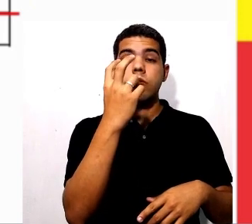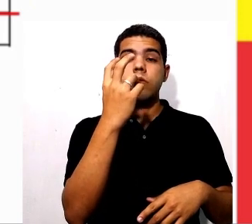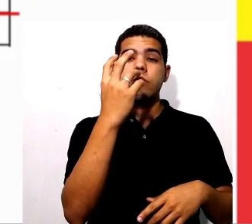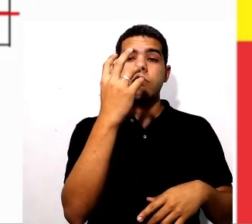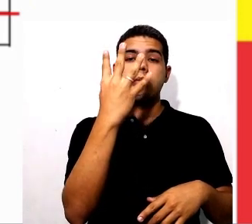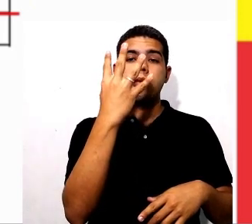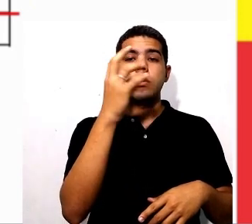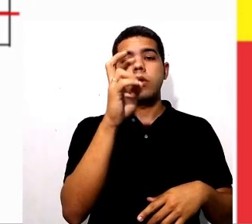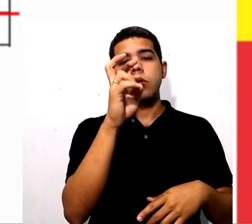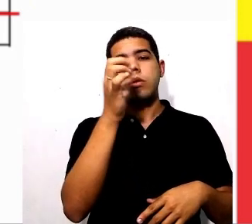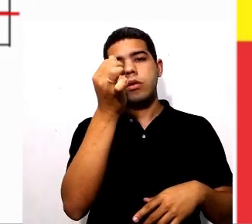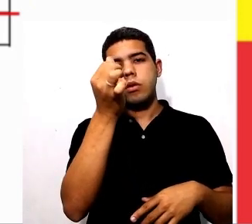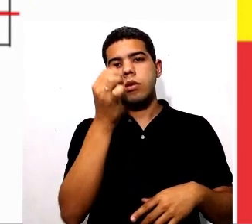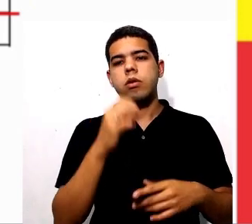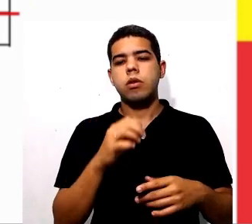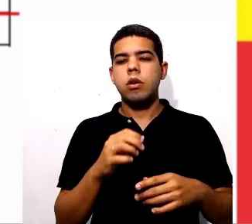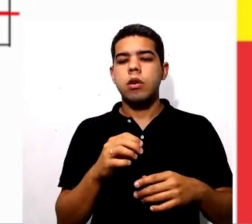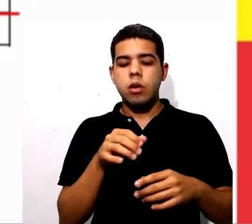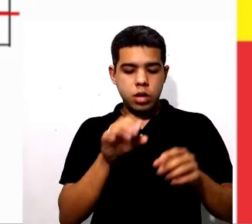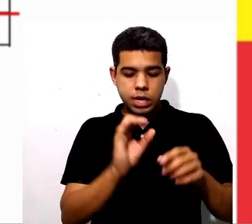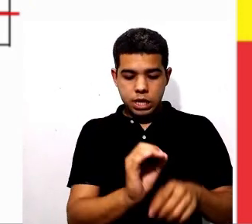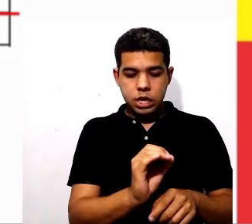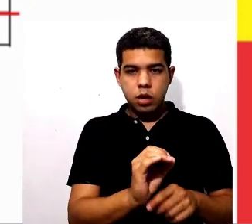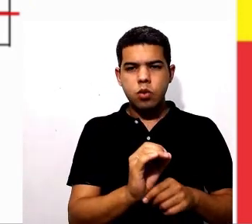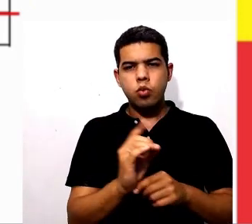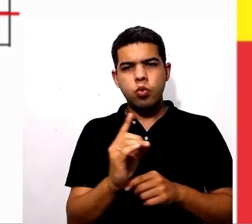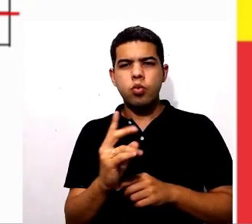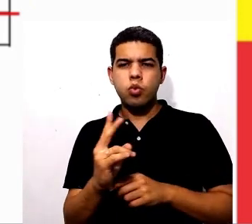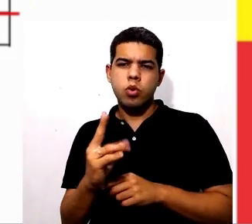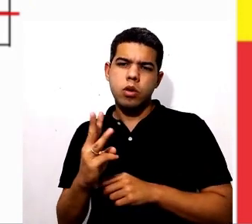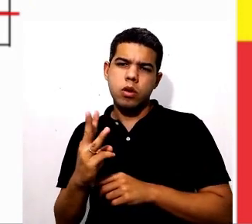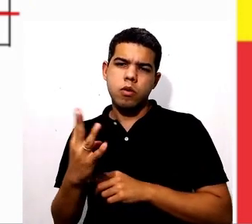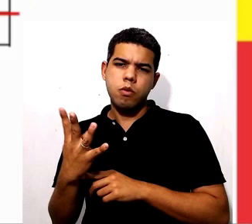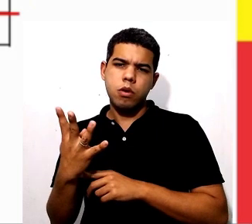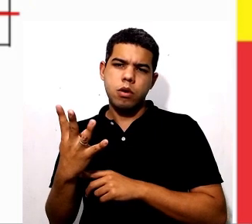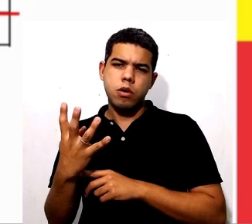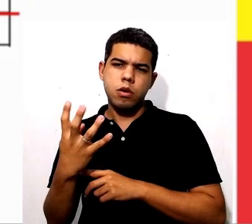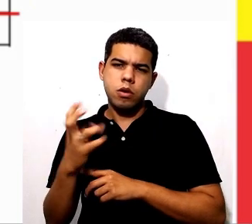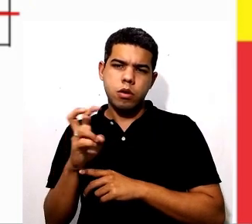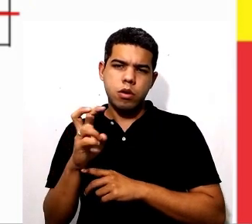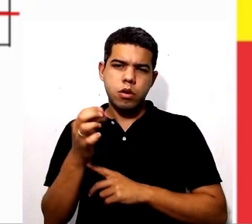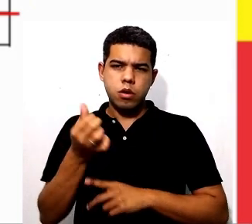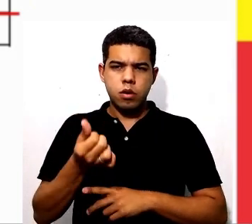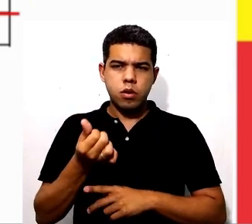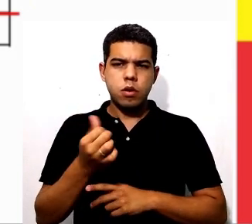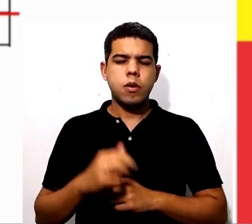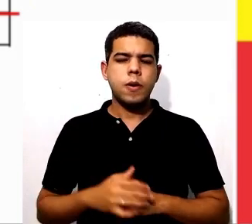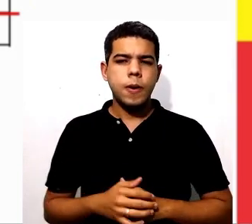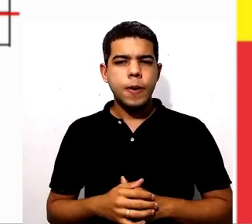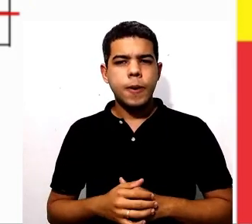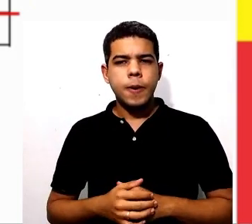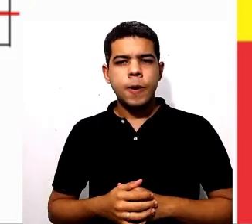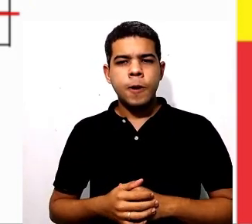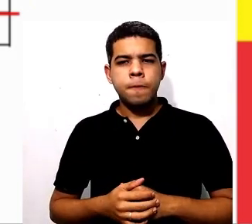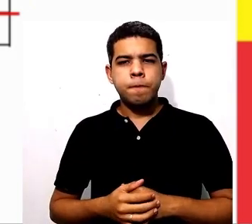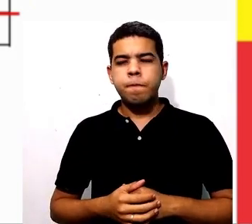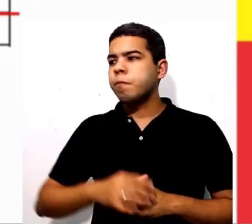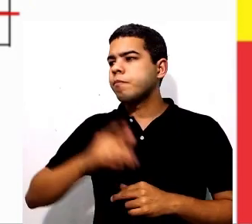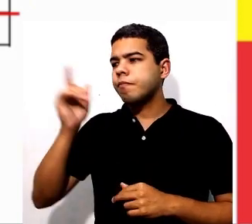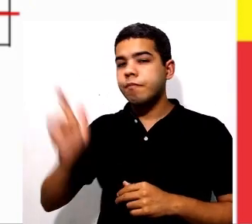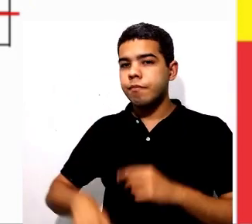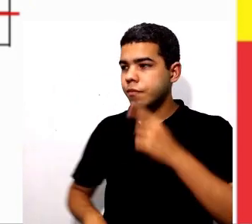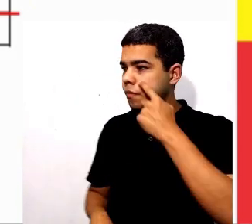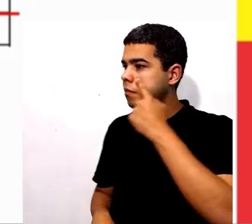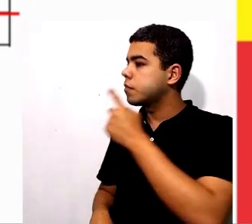Sem mudar. 0, 1, até eu coloquei até 7. 6, 7, até 9. Então, ó,